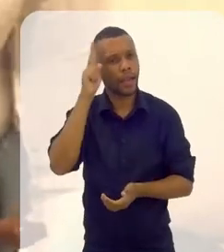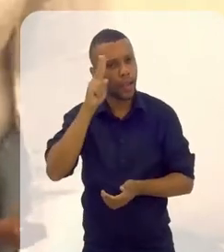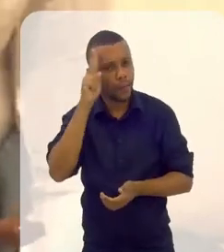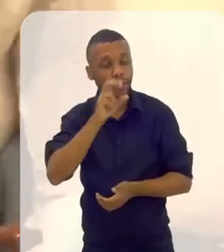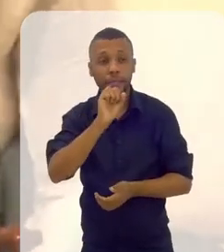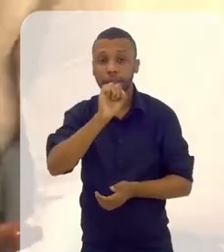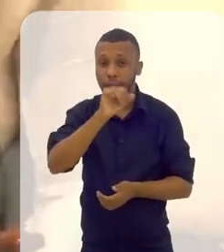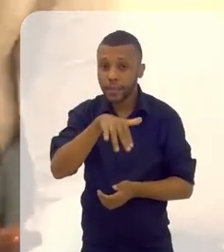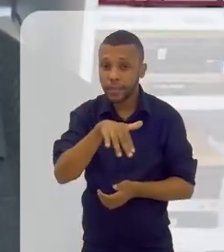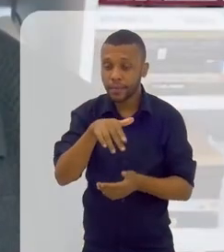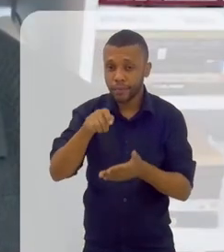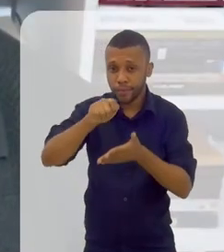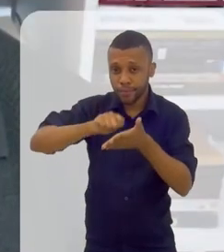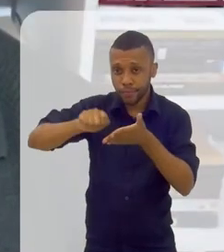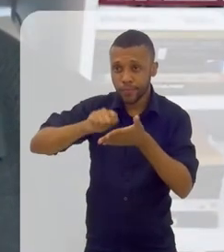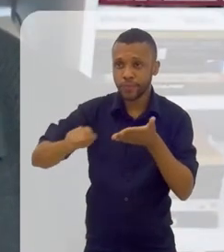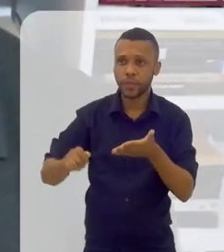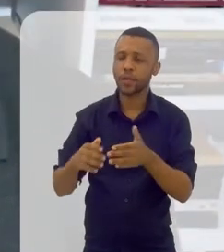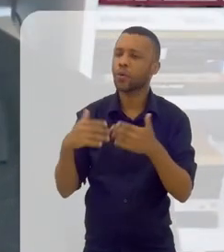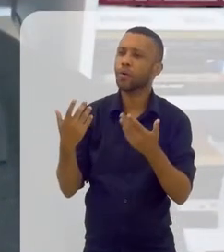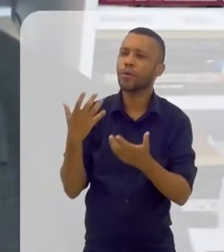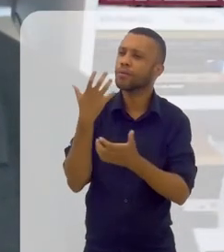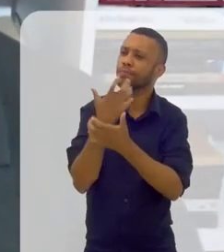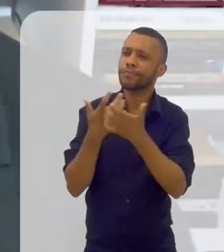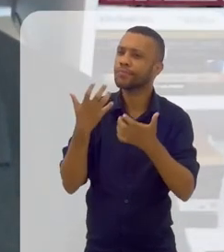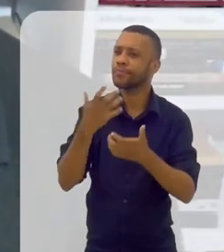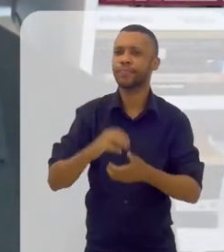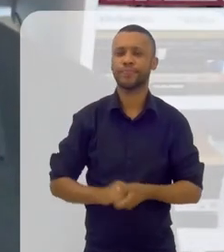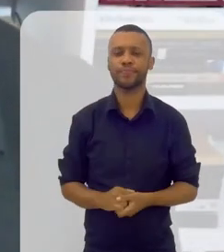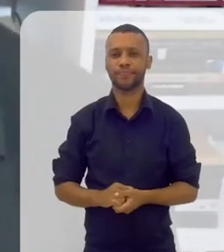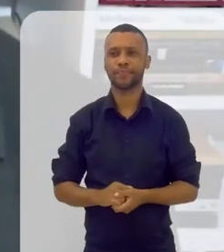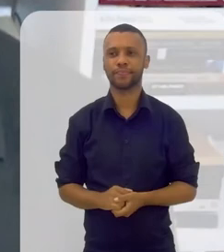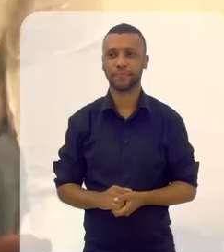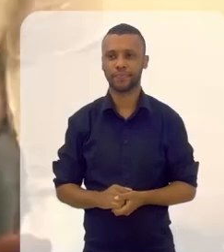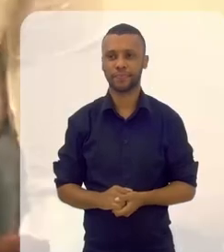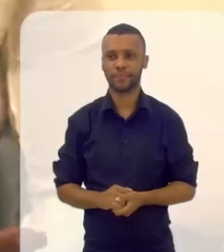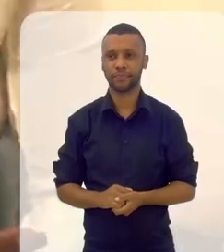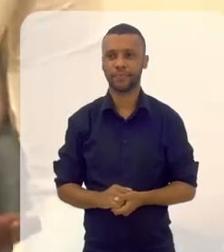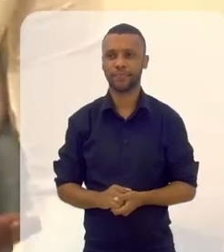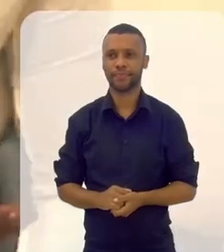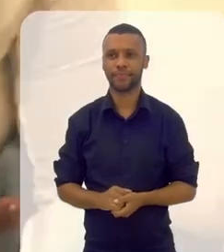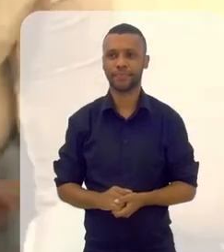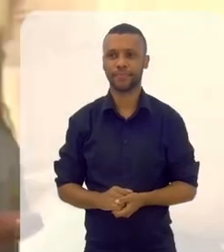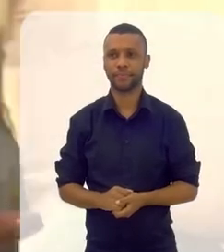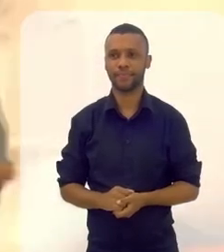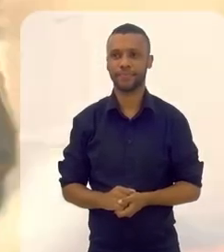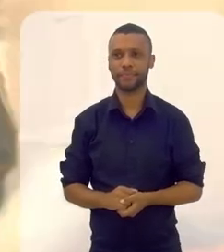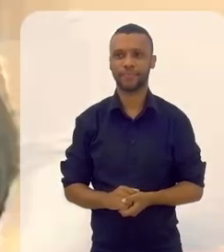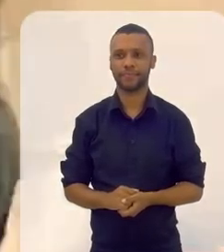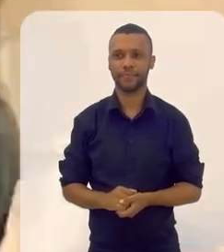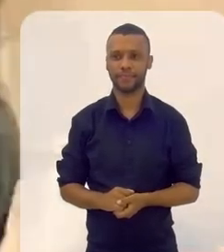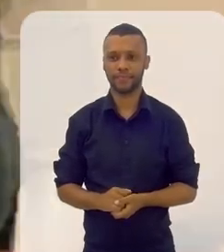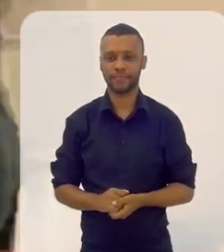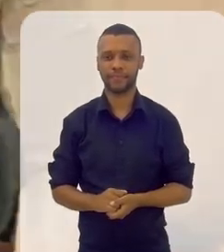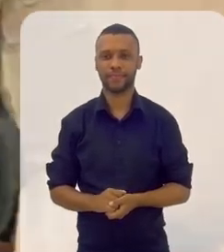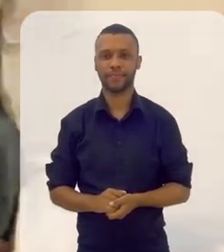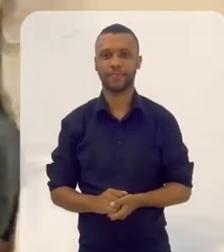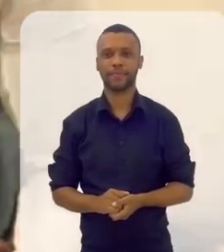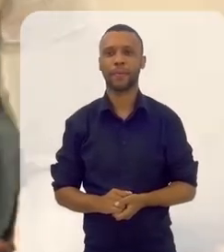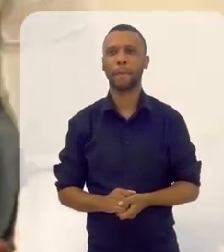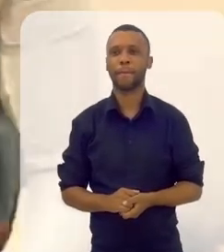a minha primeira composição. Dá uma palhinha então para a gente aí, para terminar. Ah, sim.